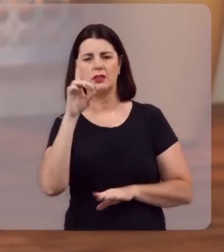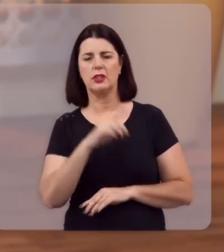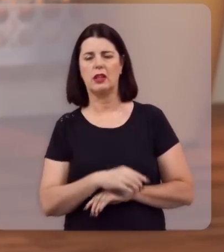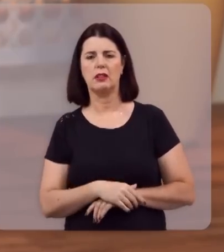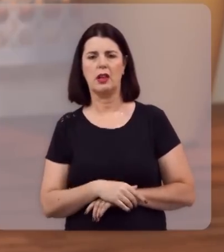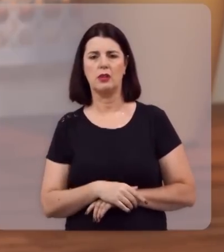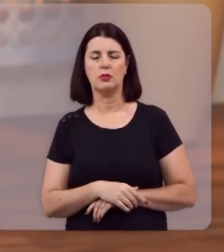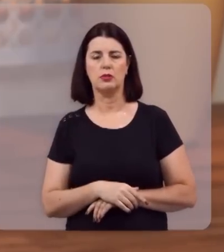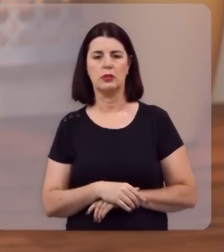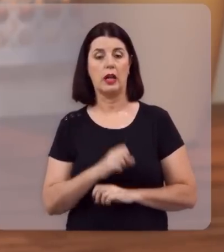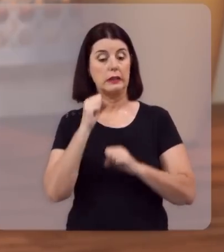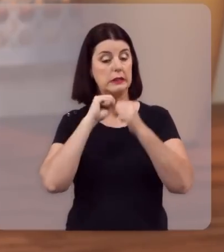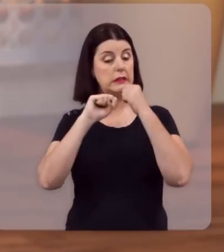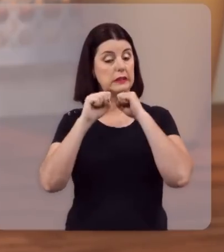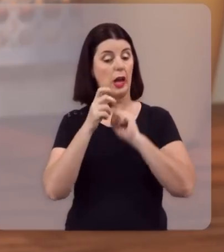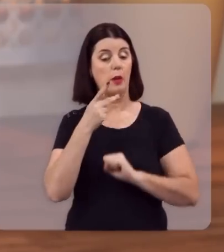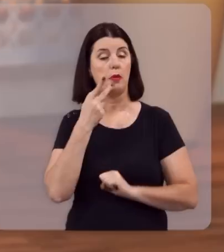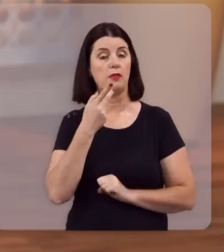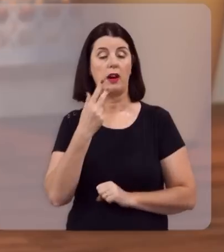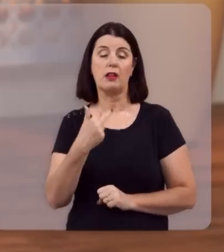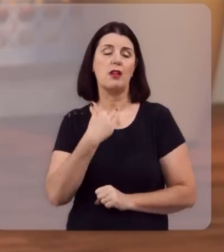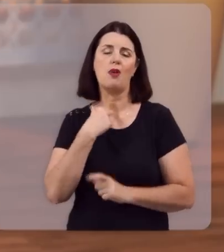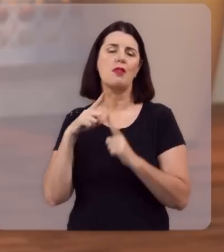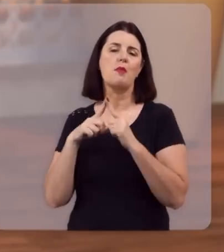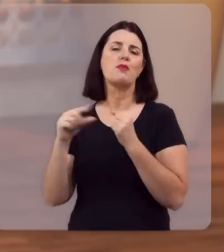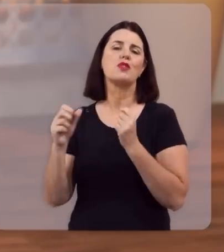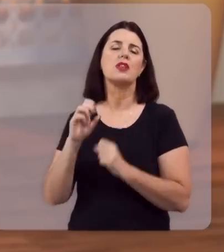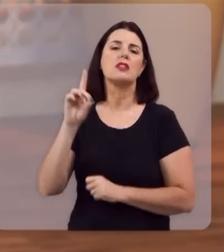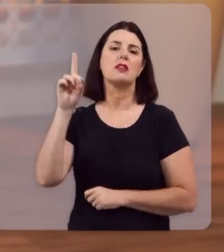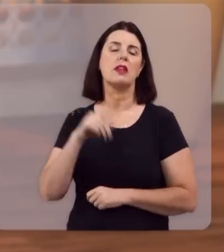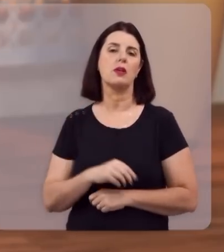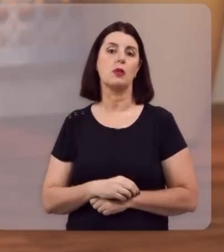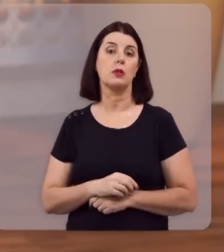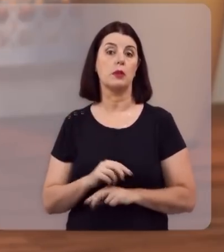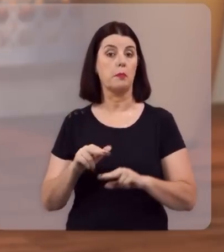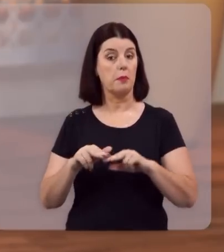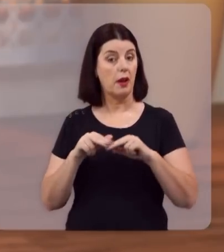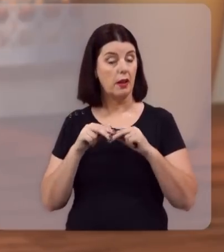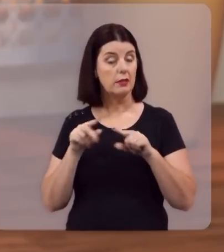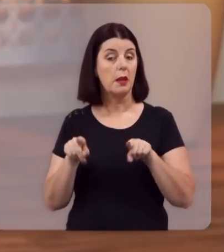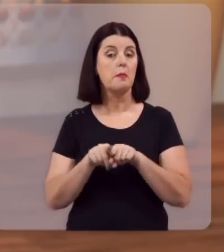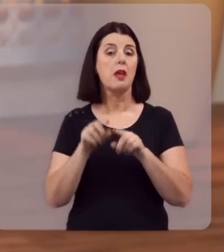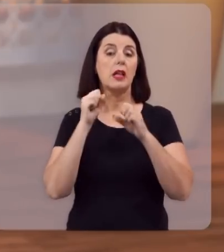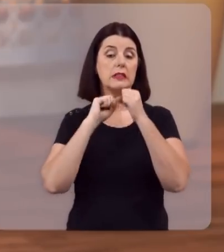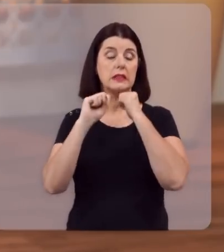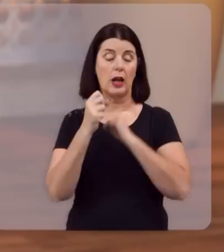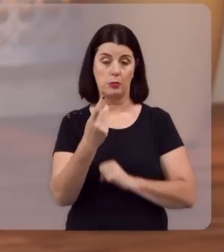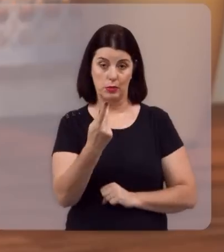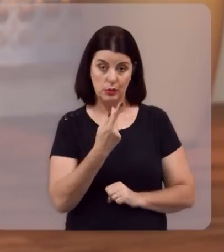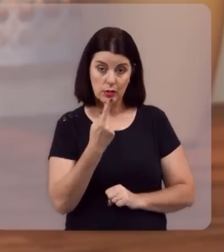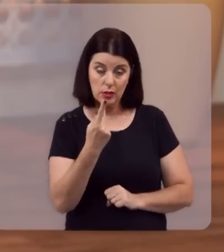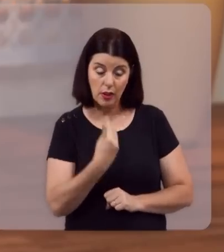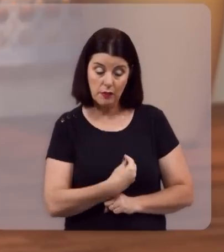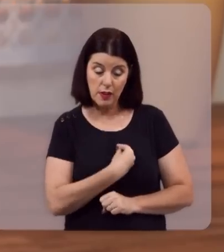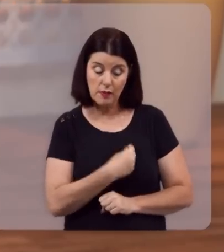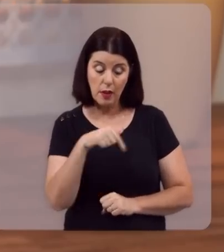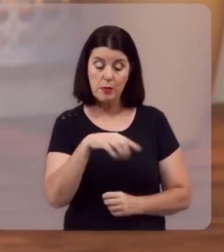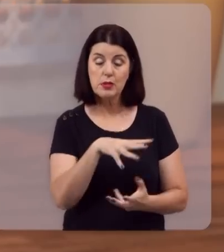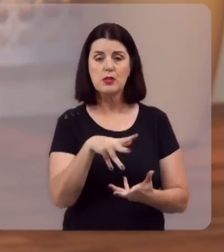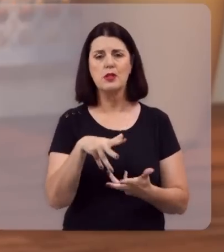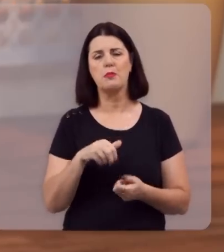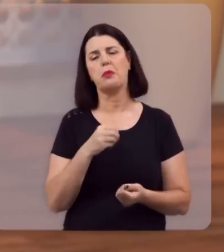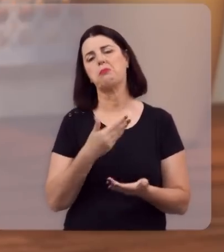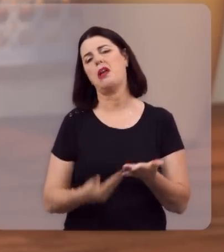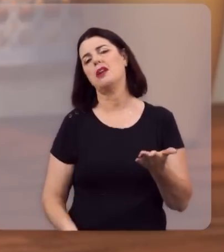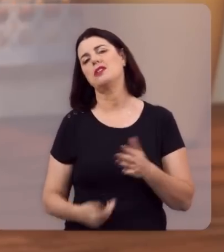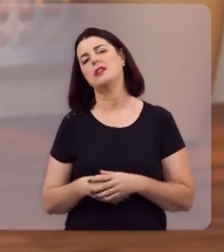daí então o salmista dizer que ele não tem como fugir de Deus porém o salmista eu e você vivemos